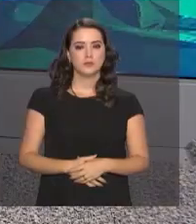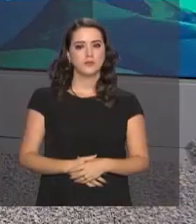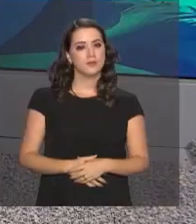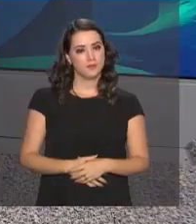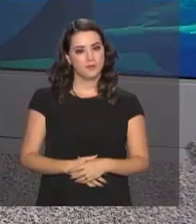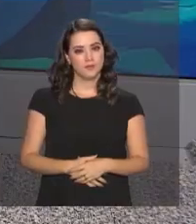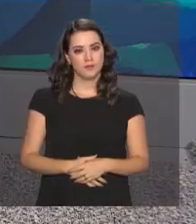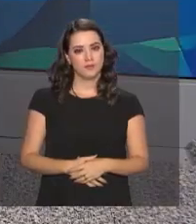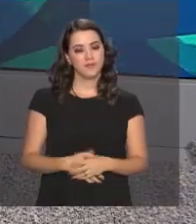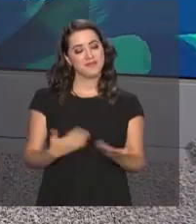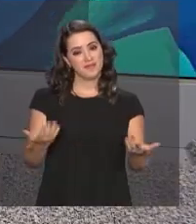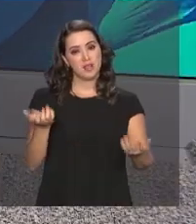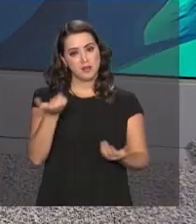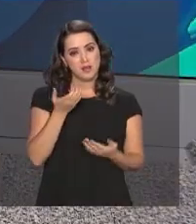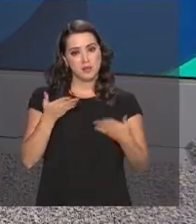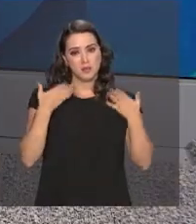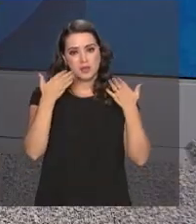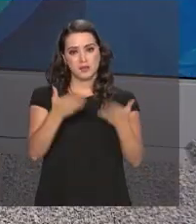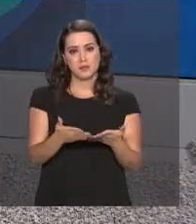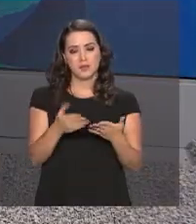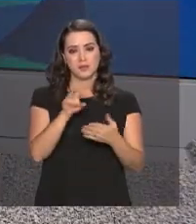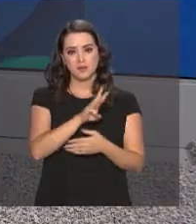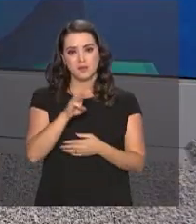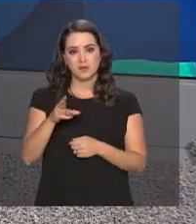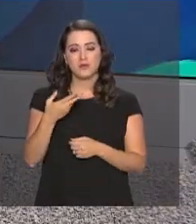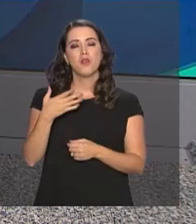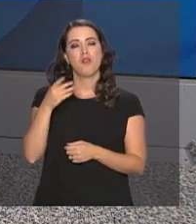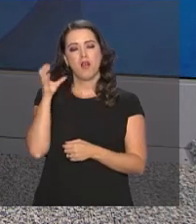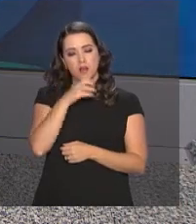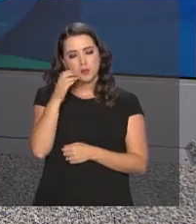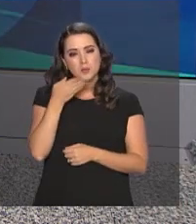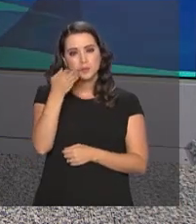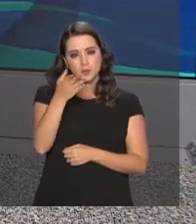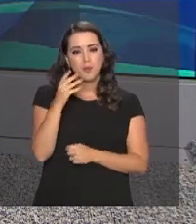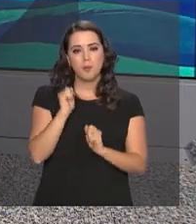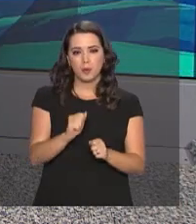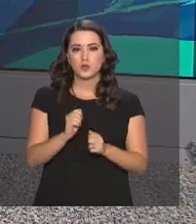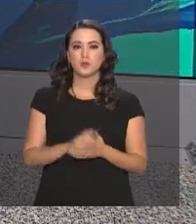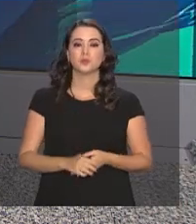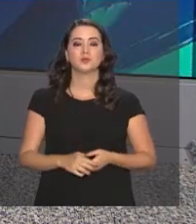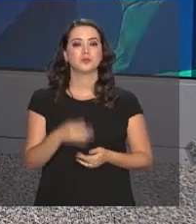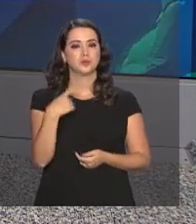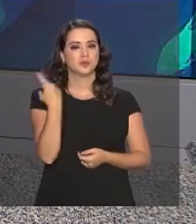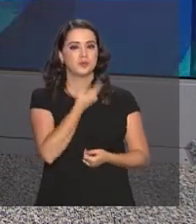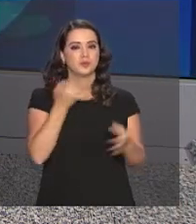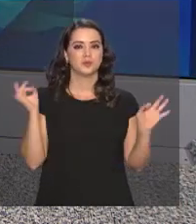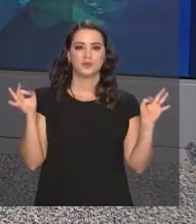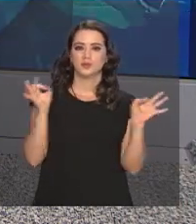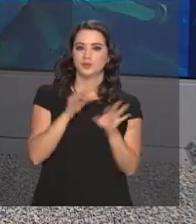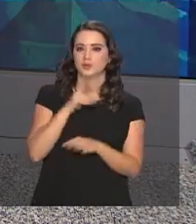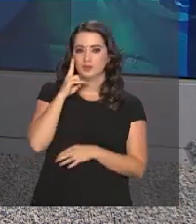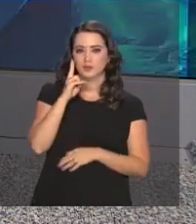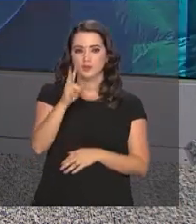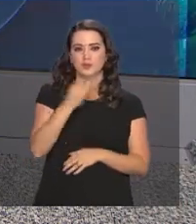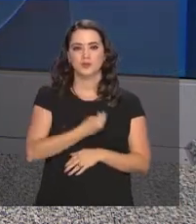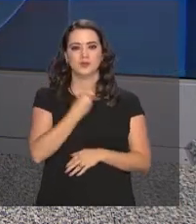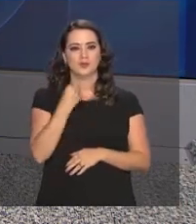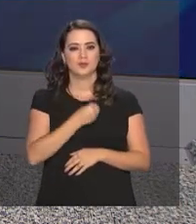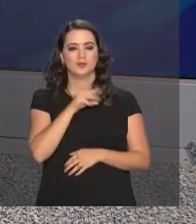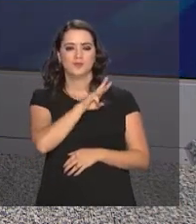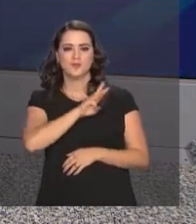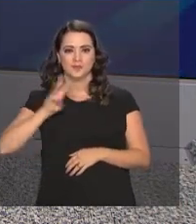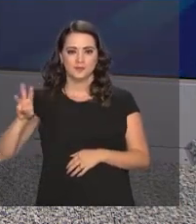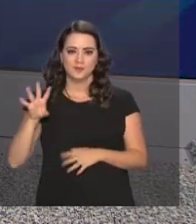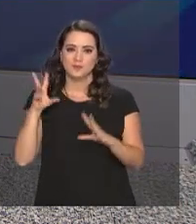ficou interessado em participar da campanha corre que ainda dá tempo e nós ficamos por aqui você acompanha a nossa programação ao vivo pelo site